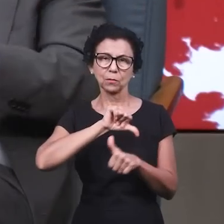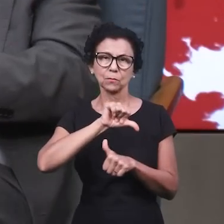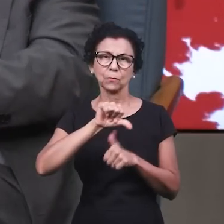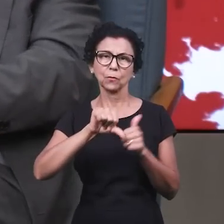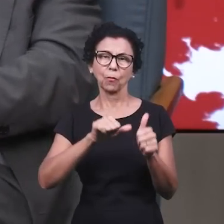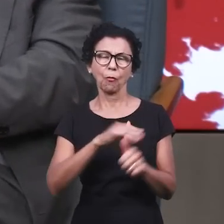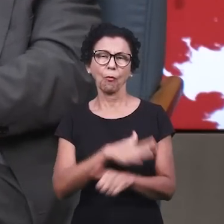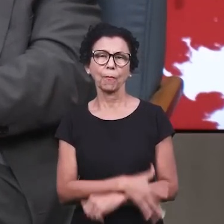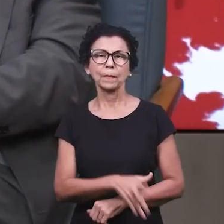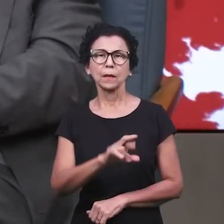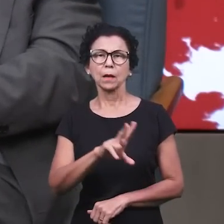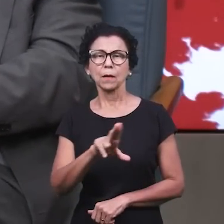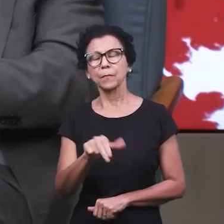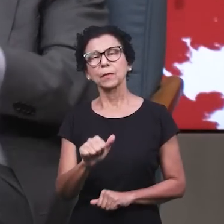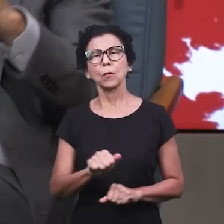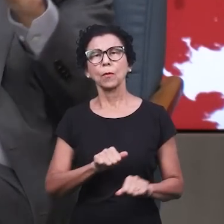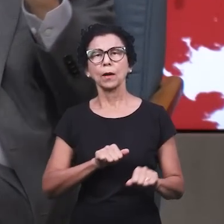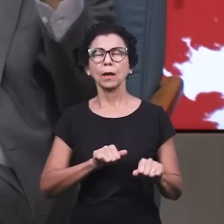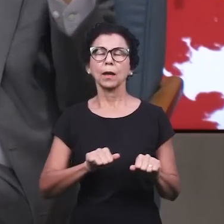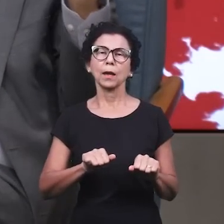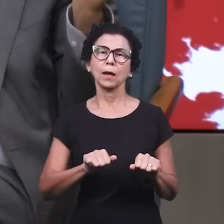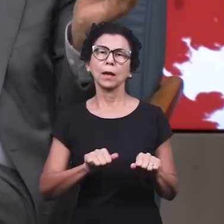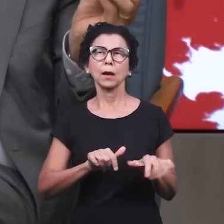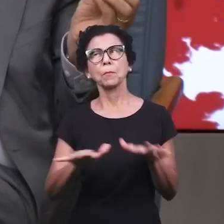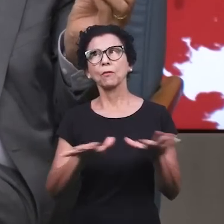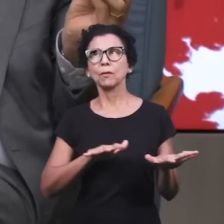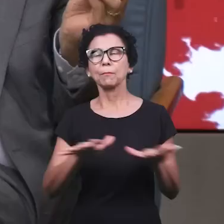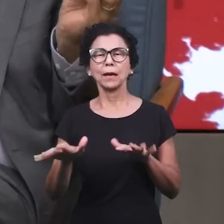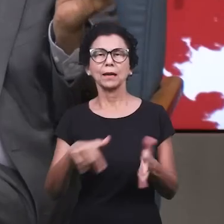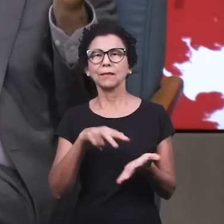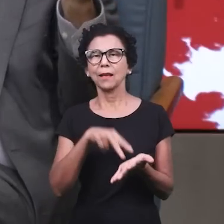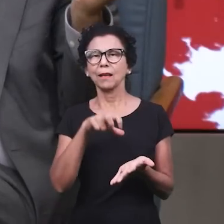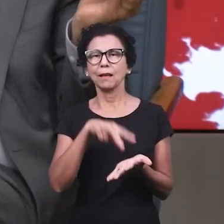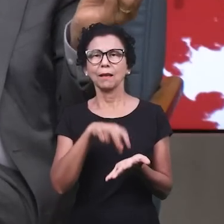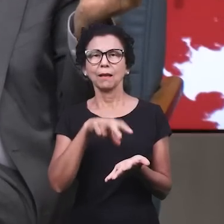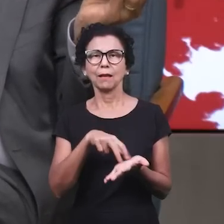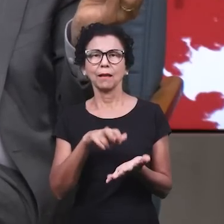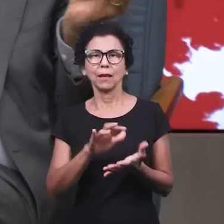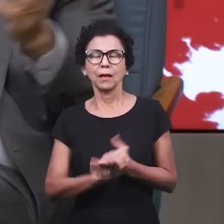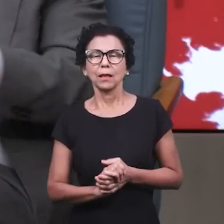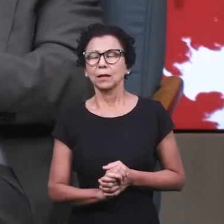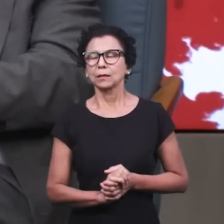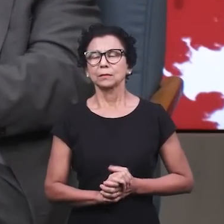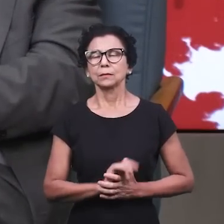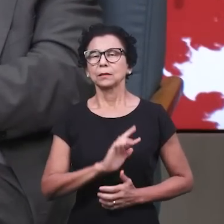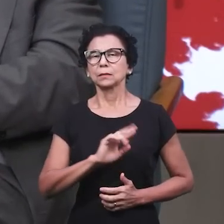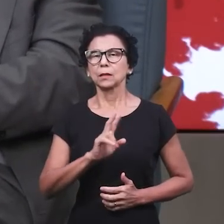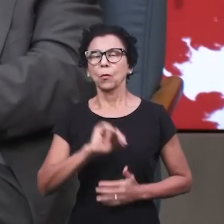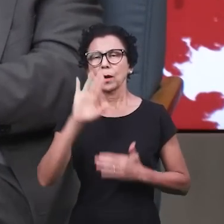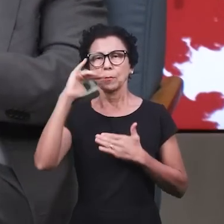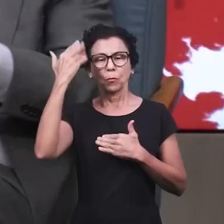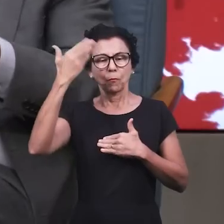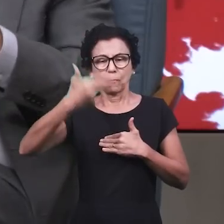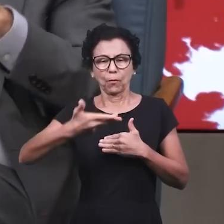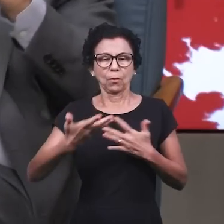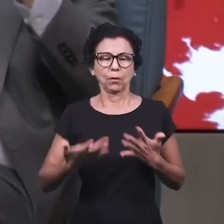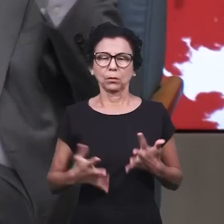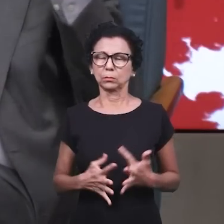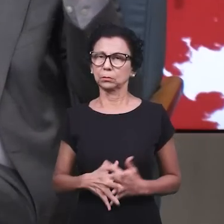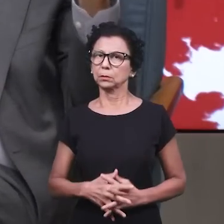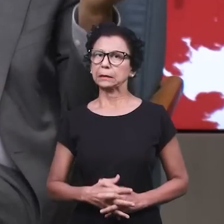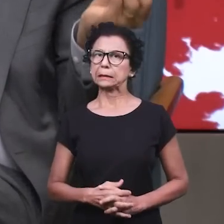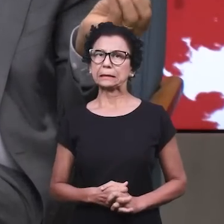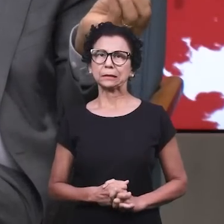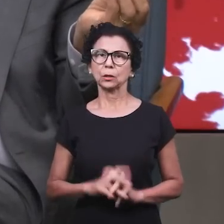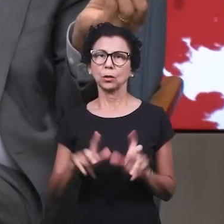animação. Ele não é uma coisa da aparência. Ele não é uma coisa